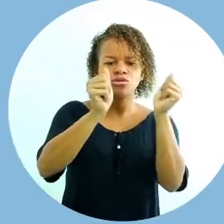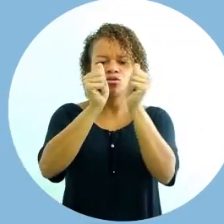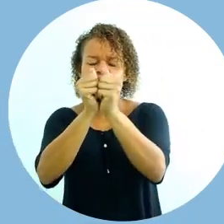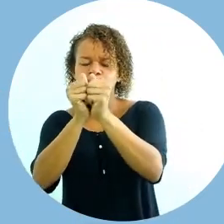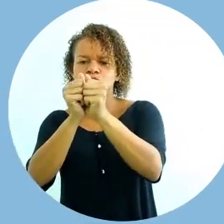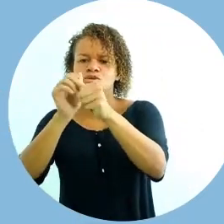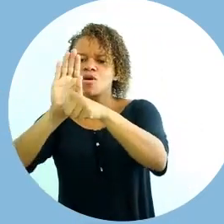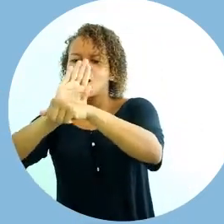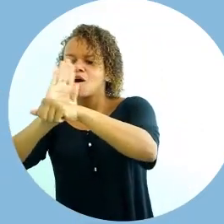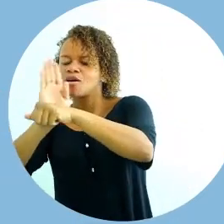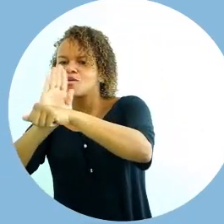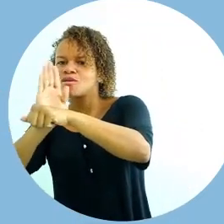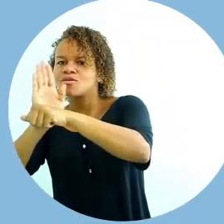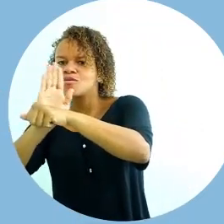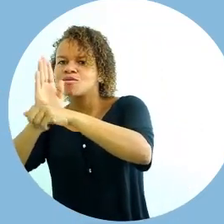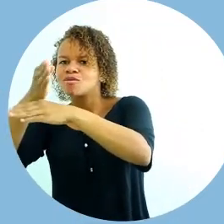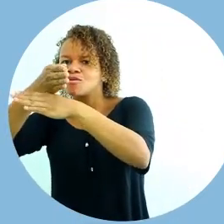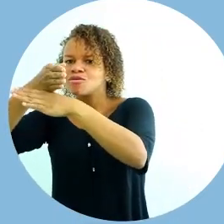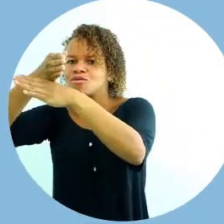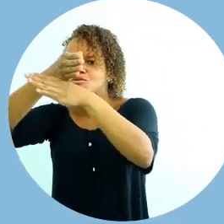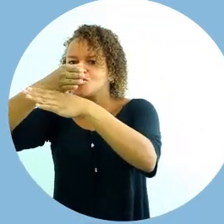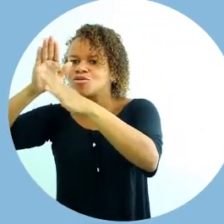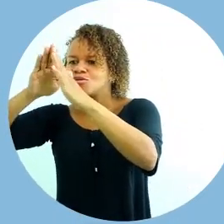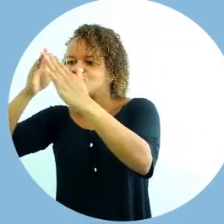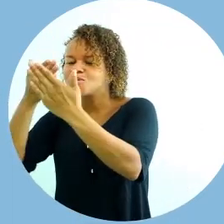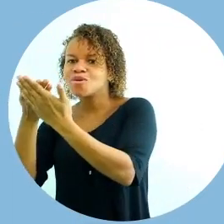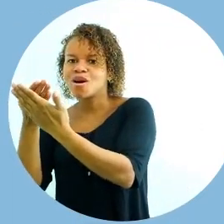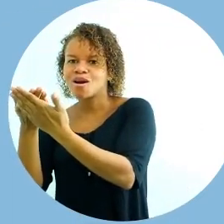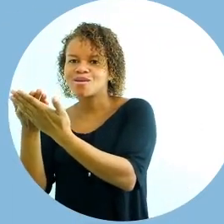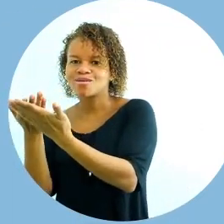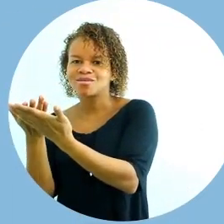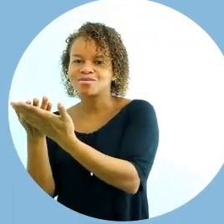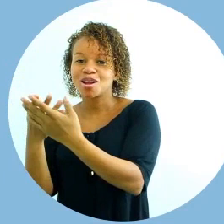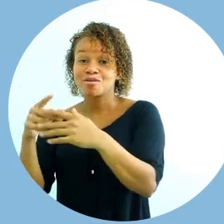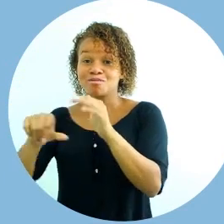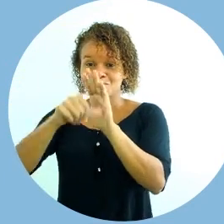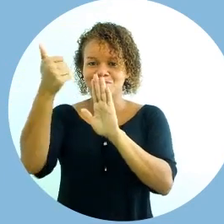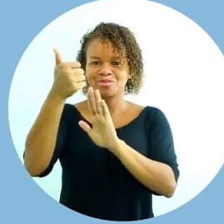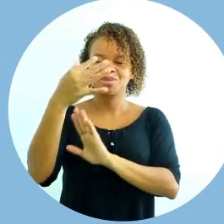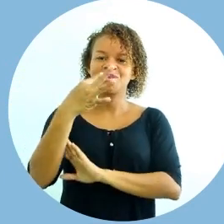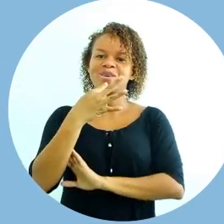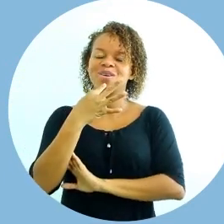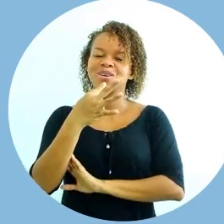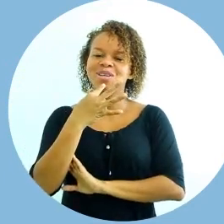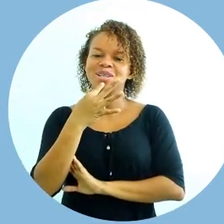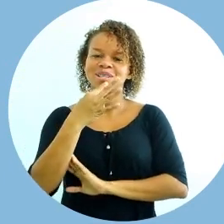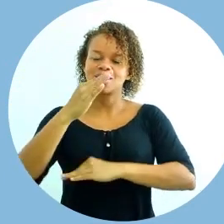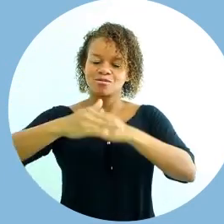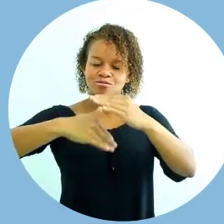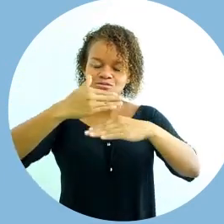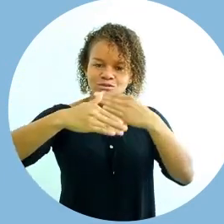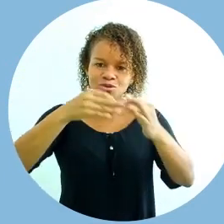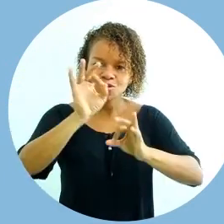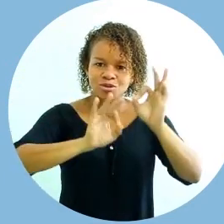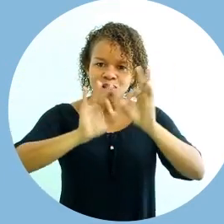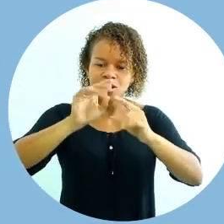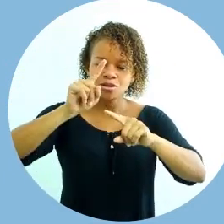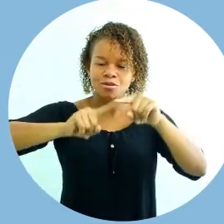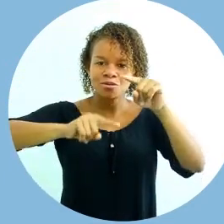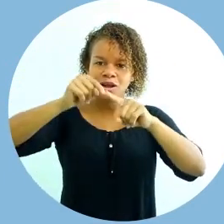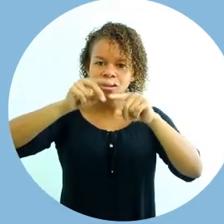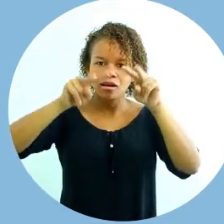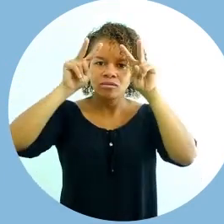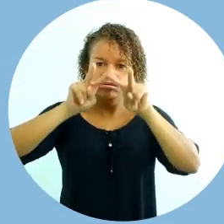com a construção de vídeo-aulas? Então, primeiro nós vamos conhecer os aspectos de pré-produção e produção de